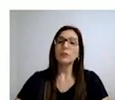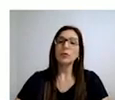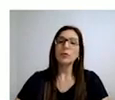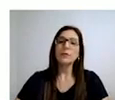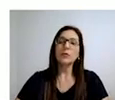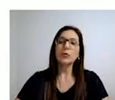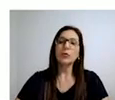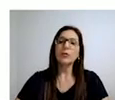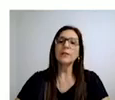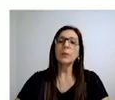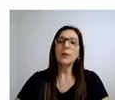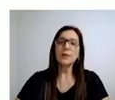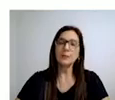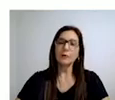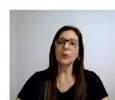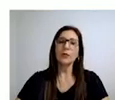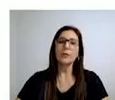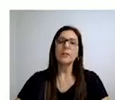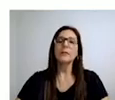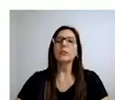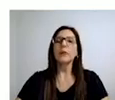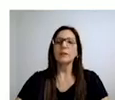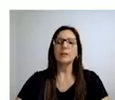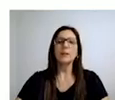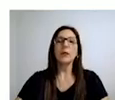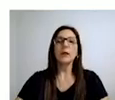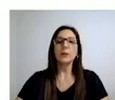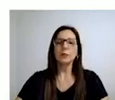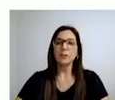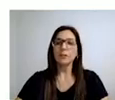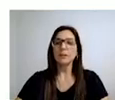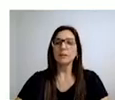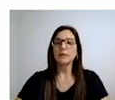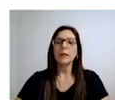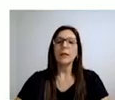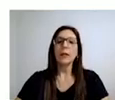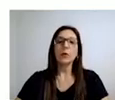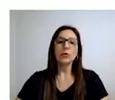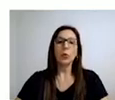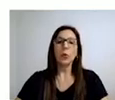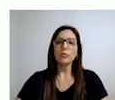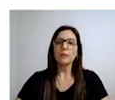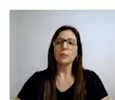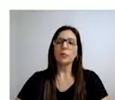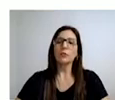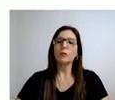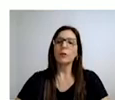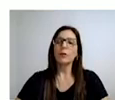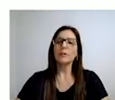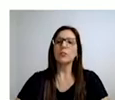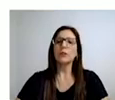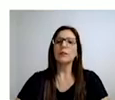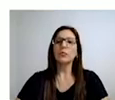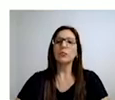duas estruturas em uma mesma flor. No caso, elas são hermafroditas, enquanto outras possuem flores com